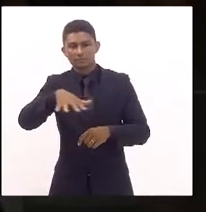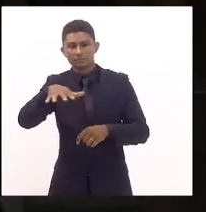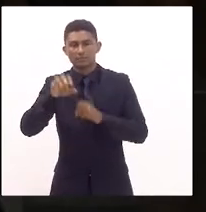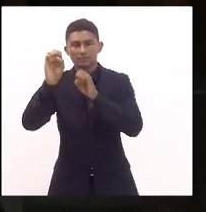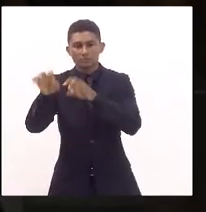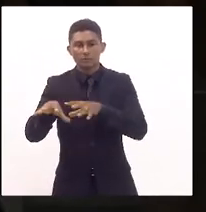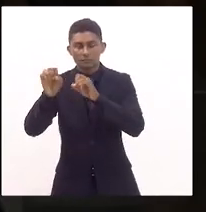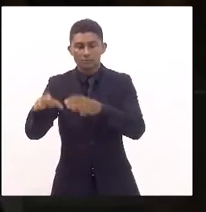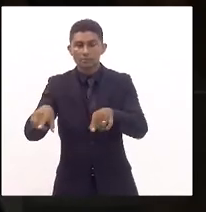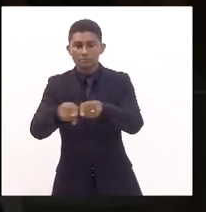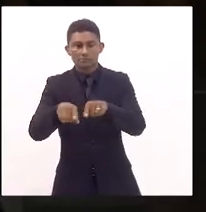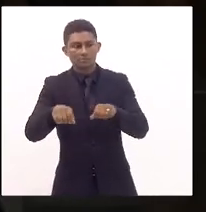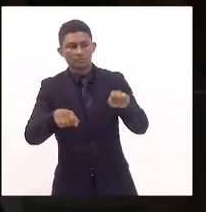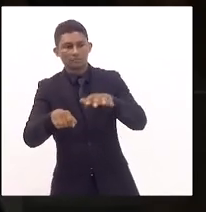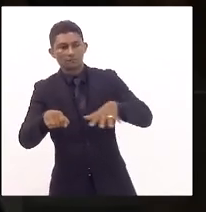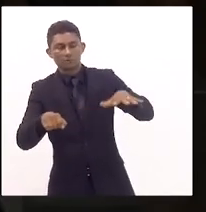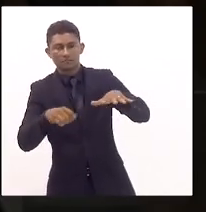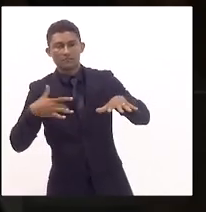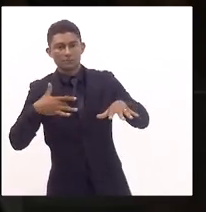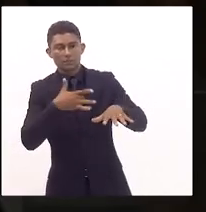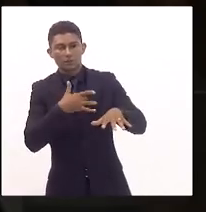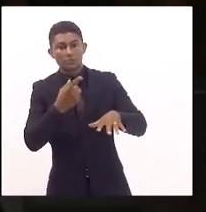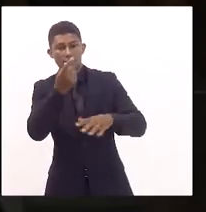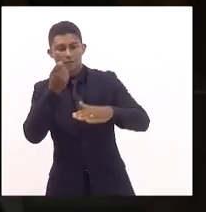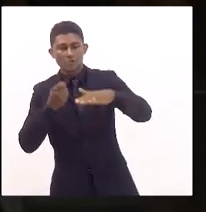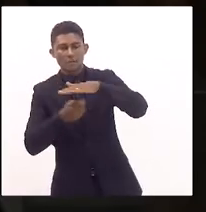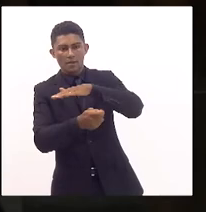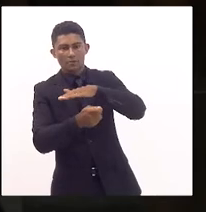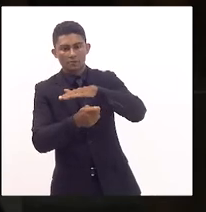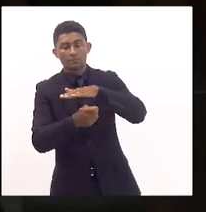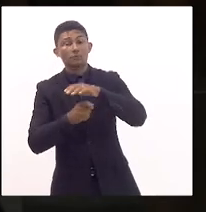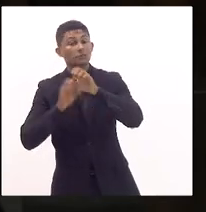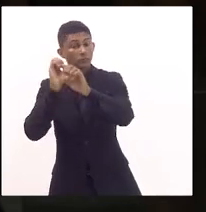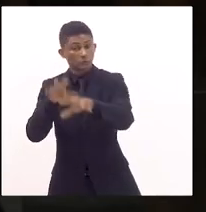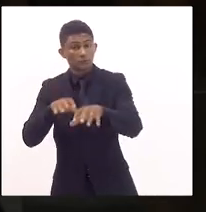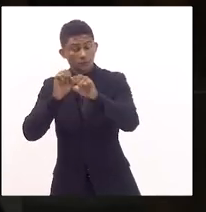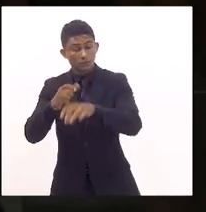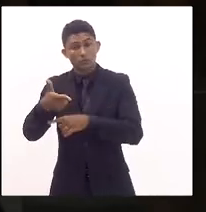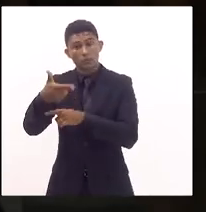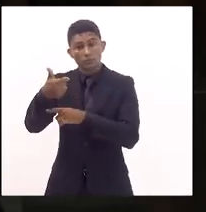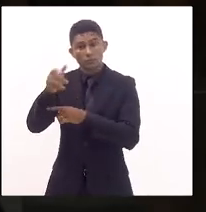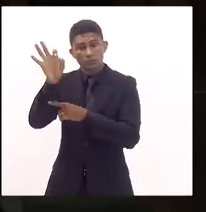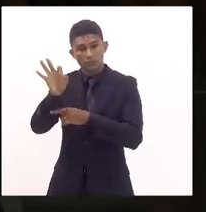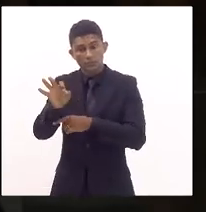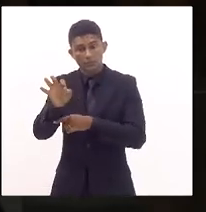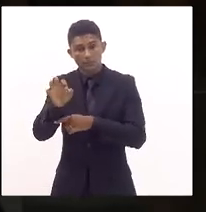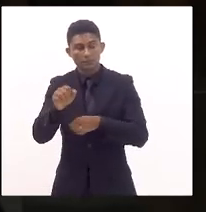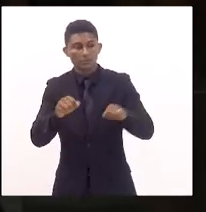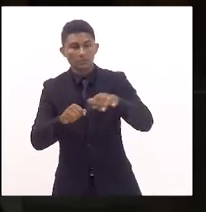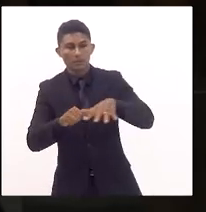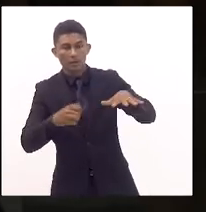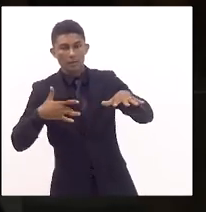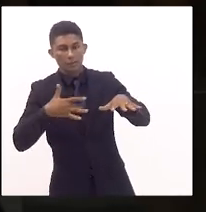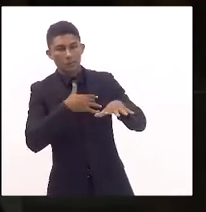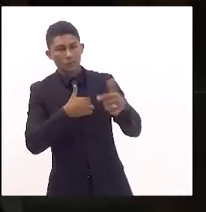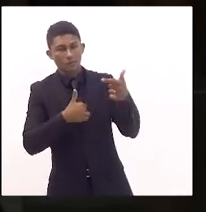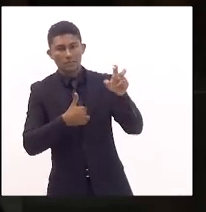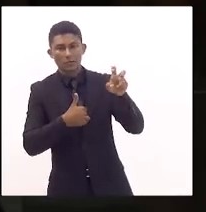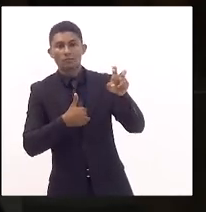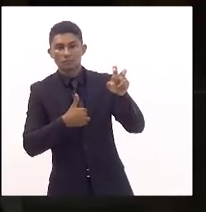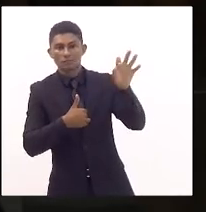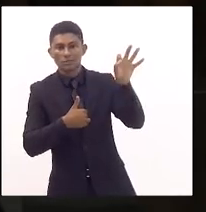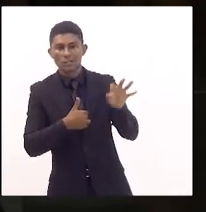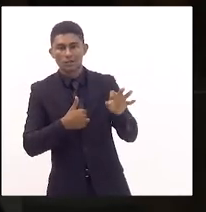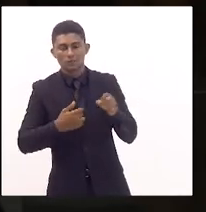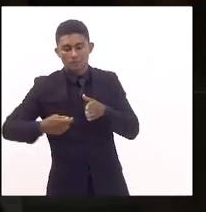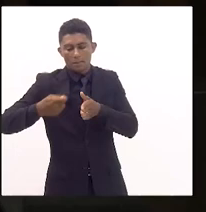saúde, educação é 12%, e saúde 25%, dos impostos. Se você